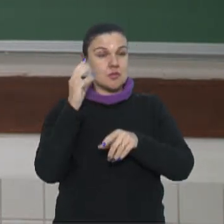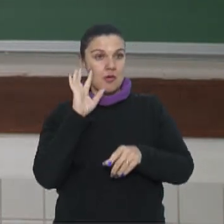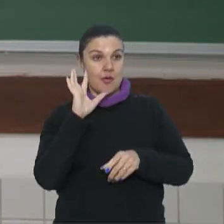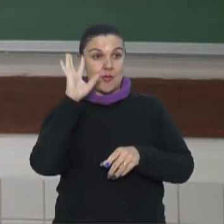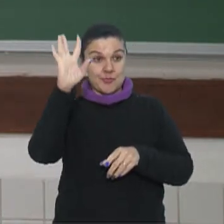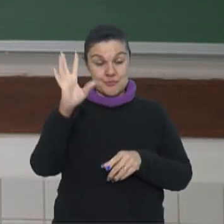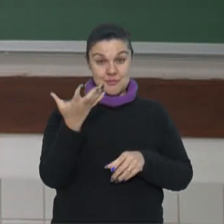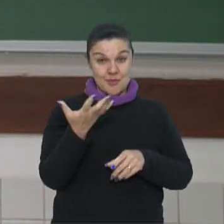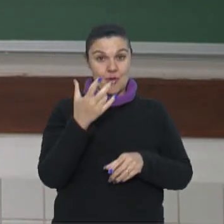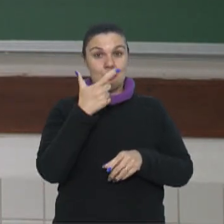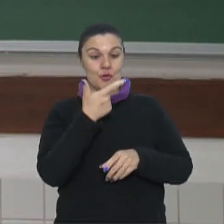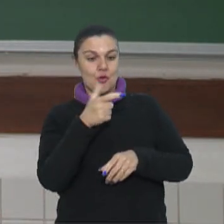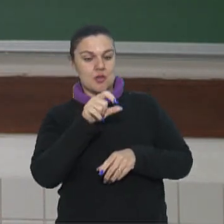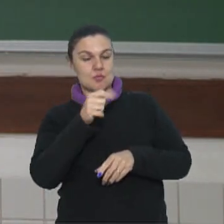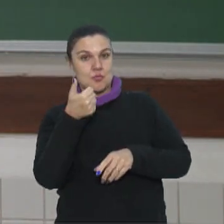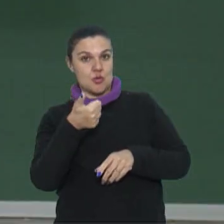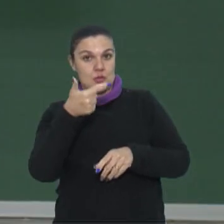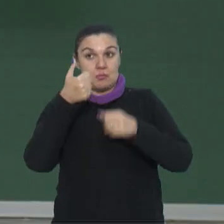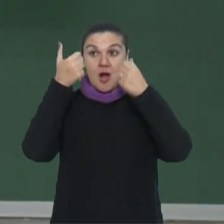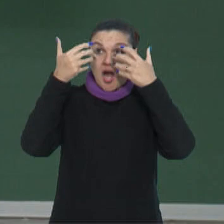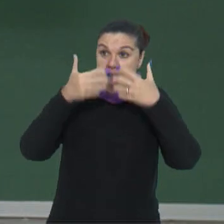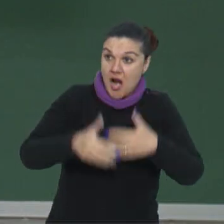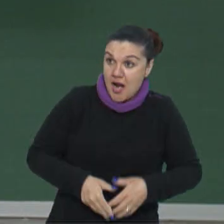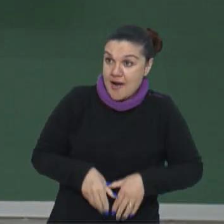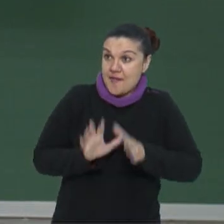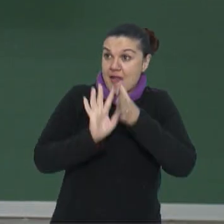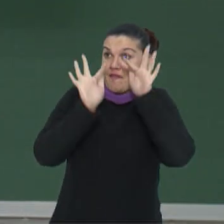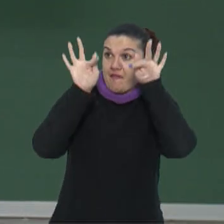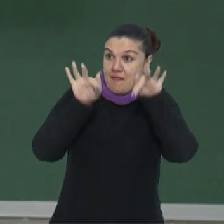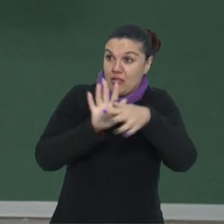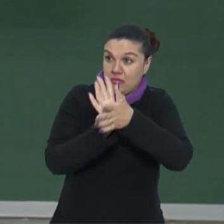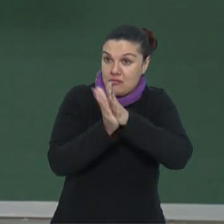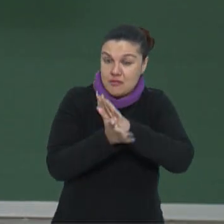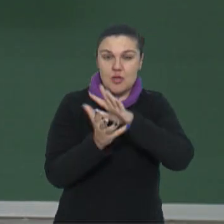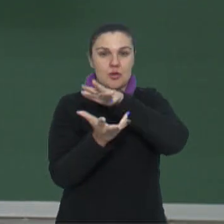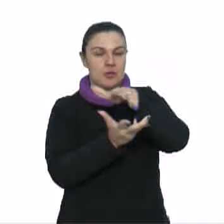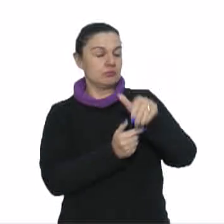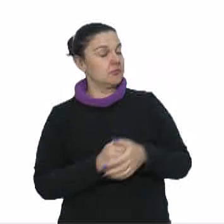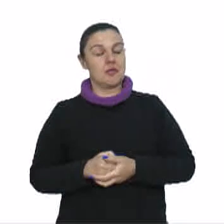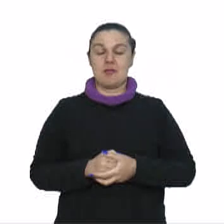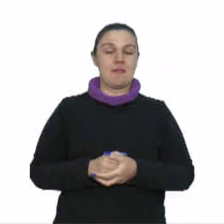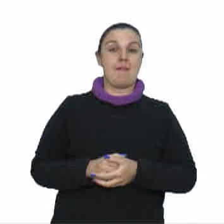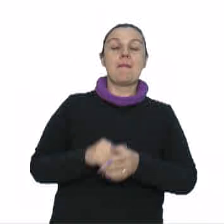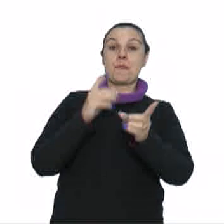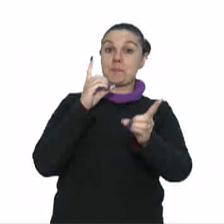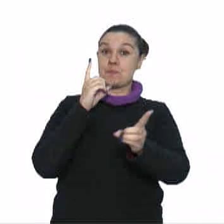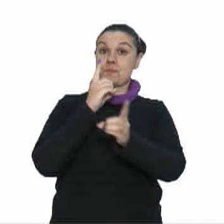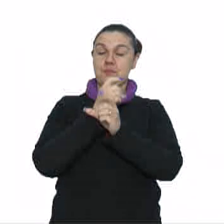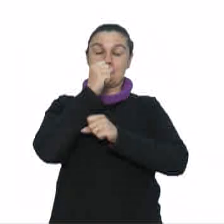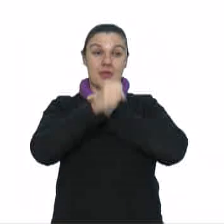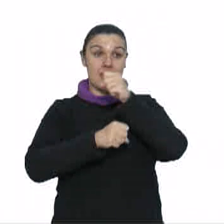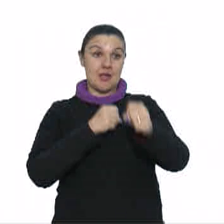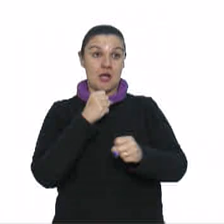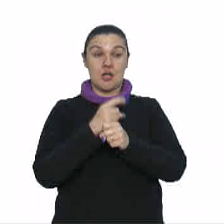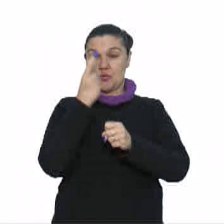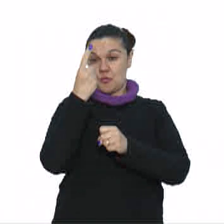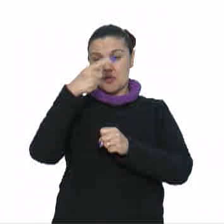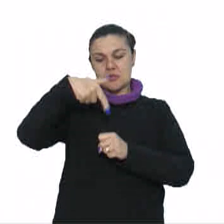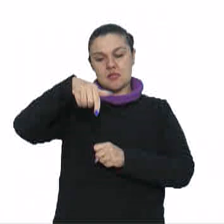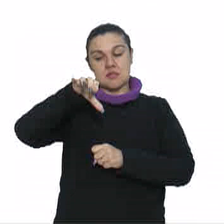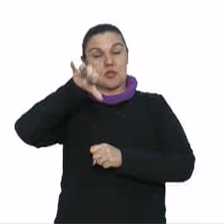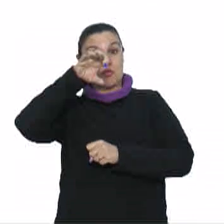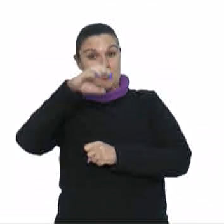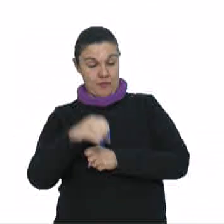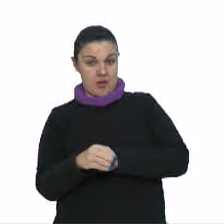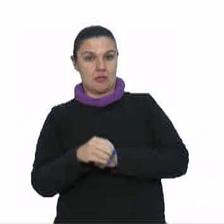2012, e o pessoal ficou extremamente preocupado. Olha que bacana, ela foi encontrada em 1790, na Catedral da Cidade